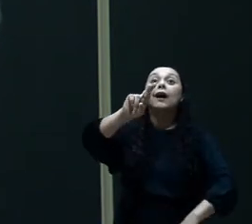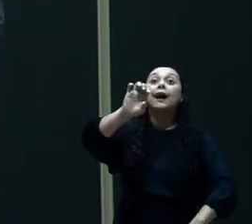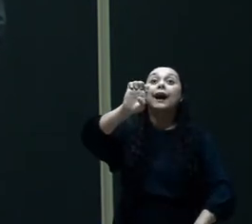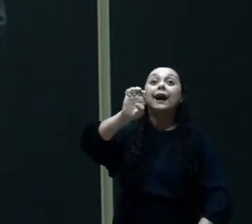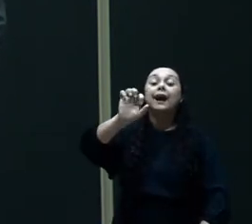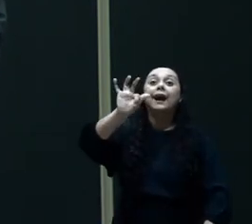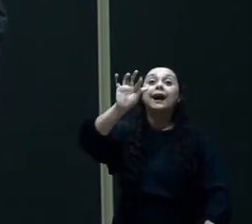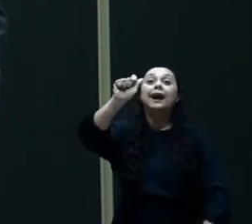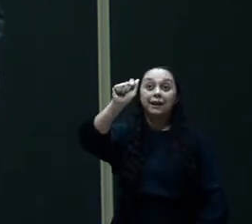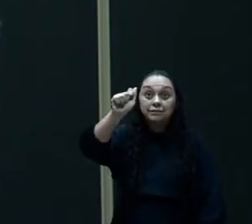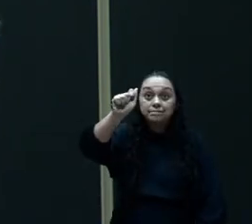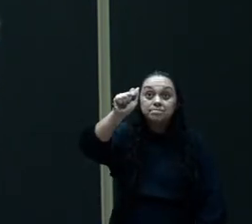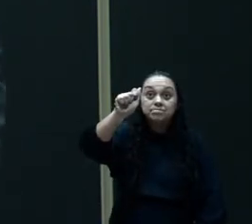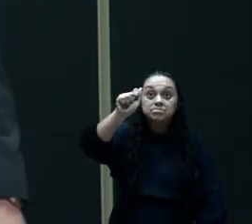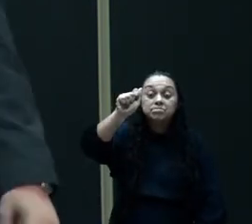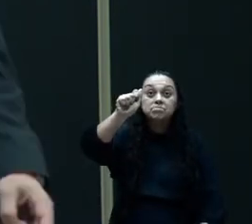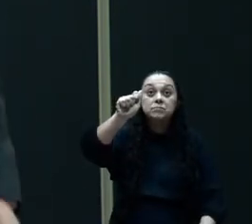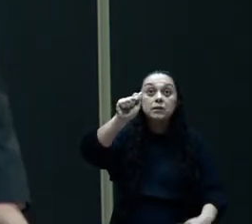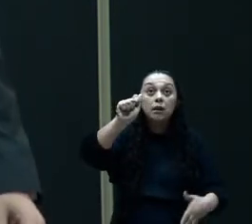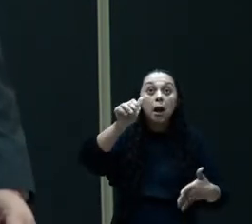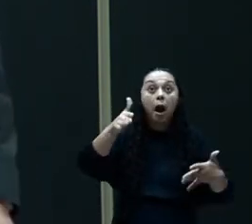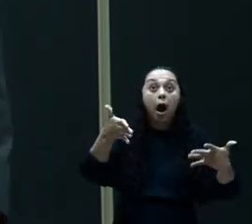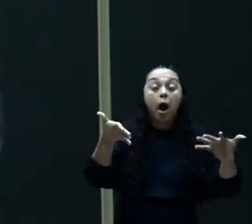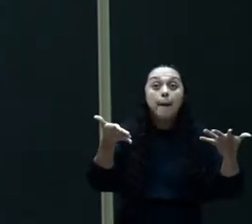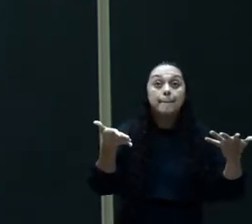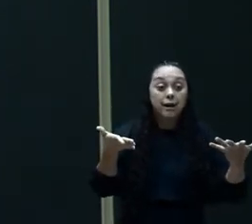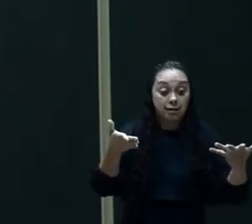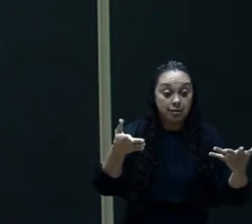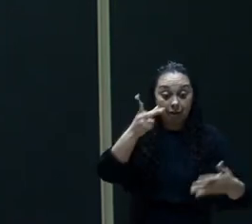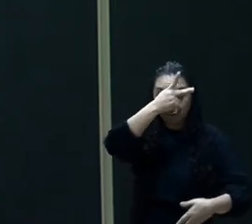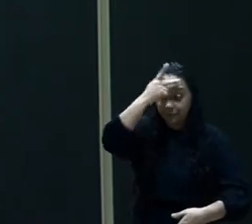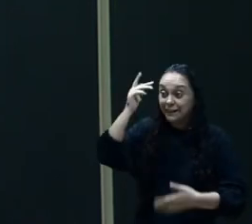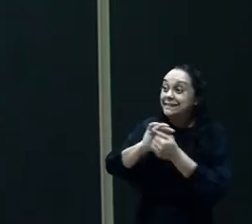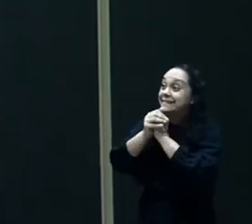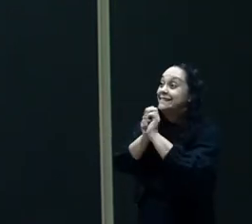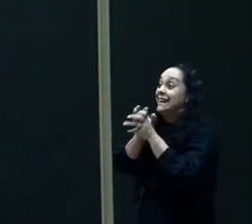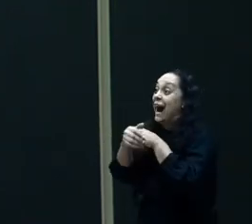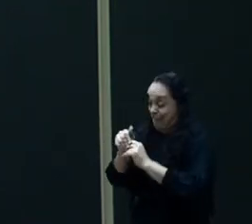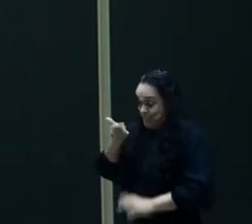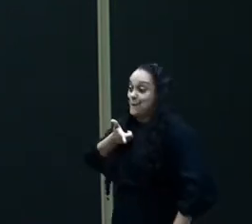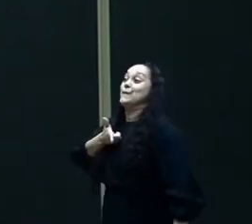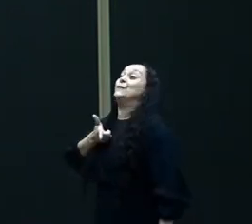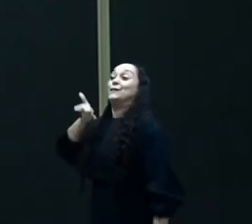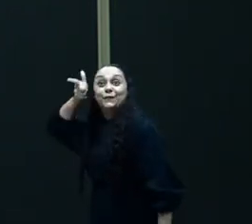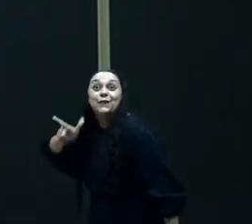eles um pouco mais empolgados disseram nós vamos conseguir agora